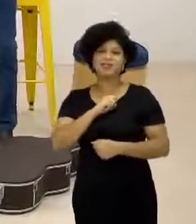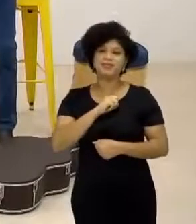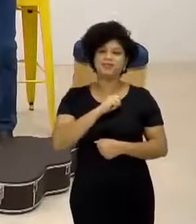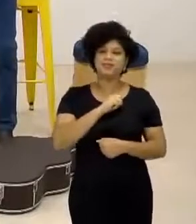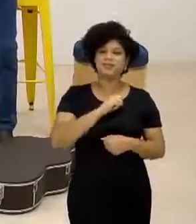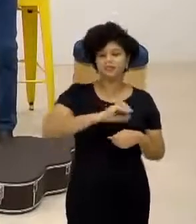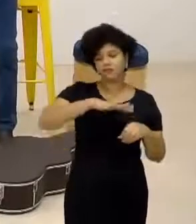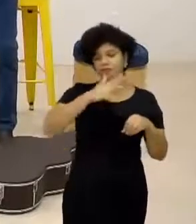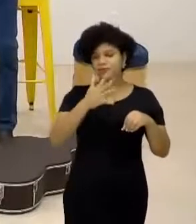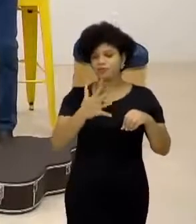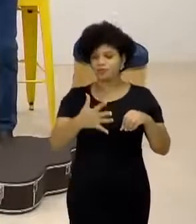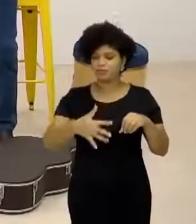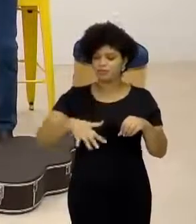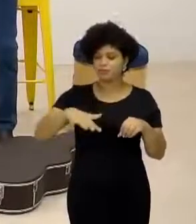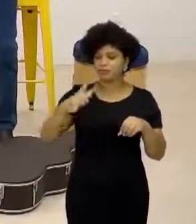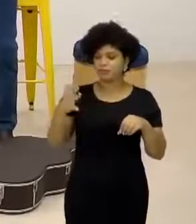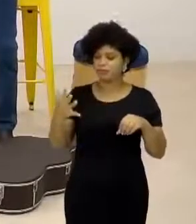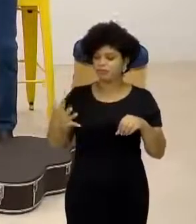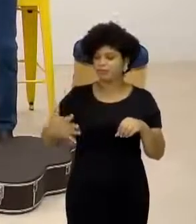A onda é